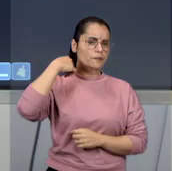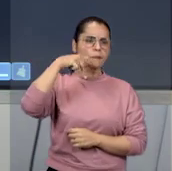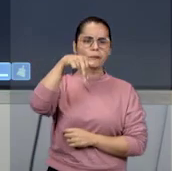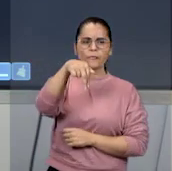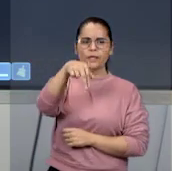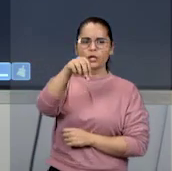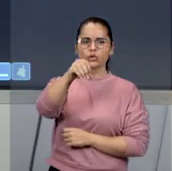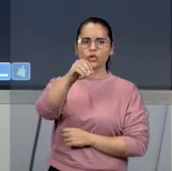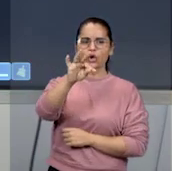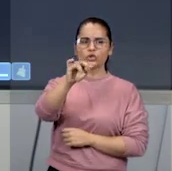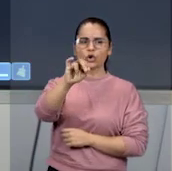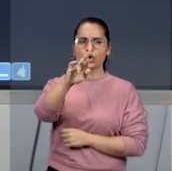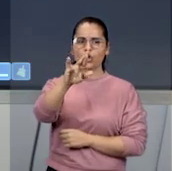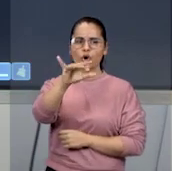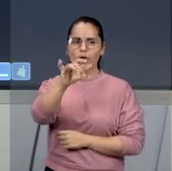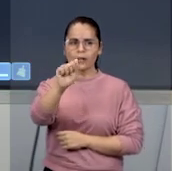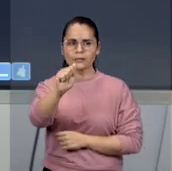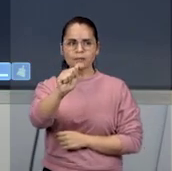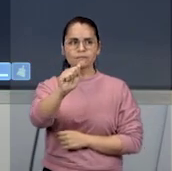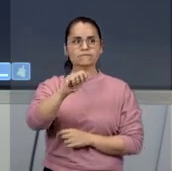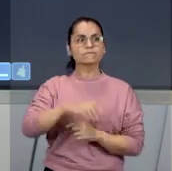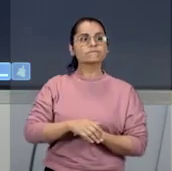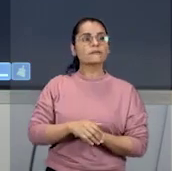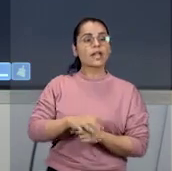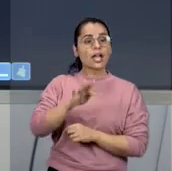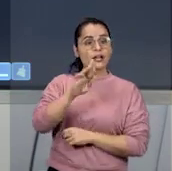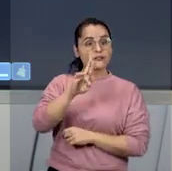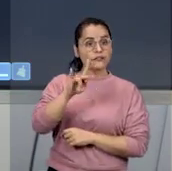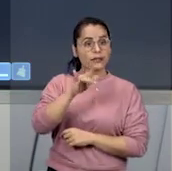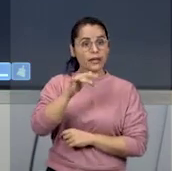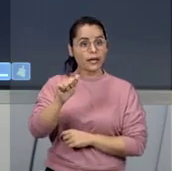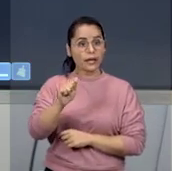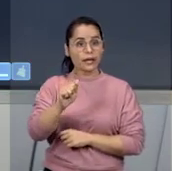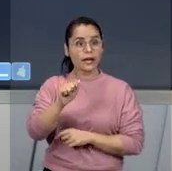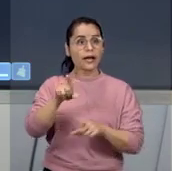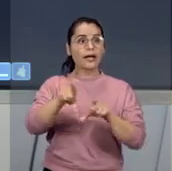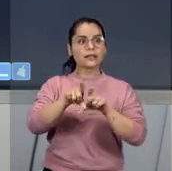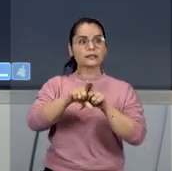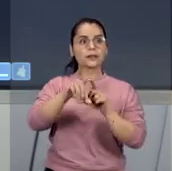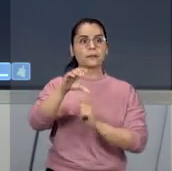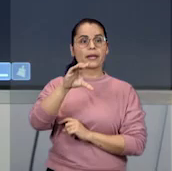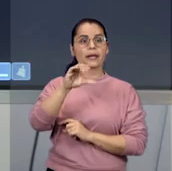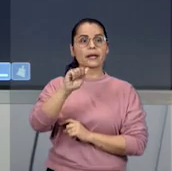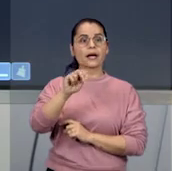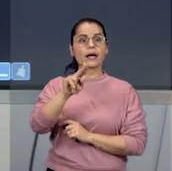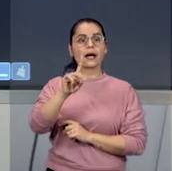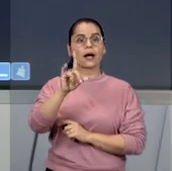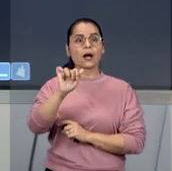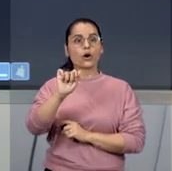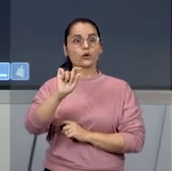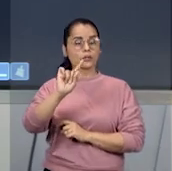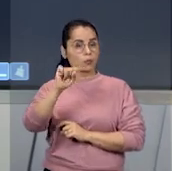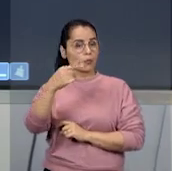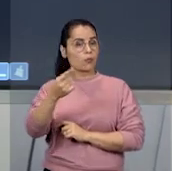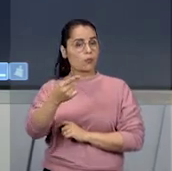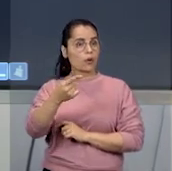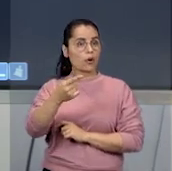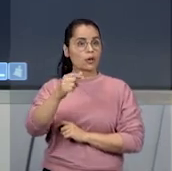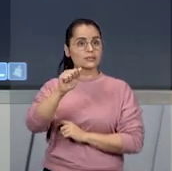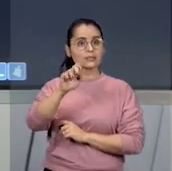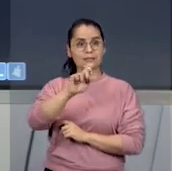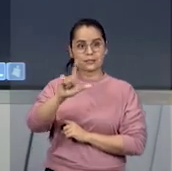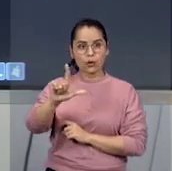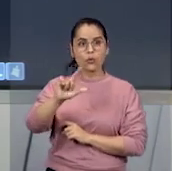Notocorda, que eu vou explicar para vocês com detalhe, fendas faringianas e cauda pós-anal. Então, vocês podem anotar isso aqui, são